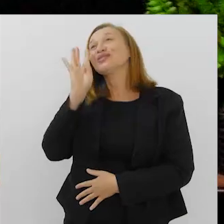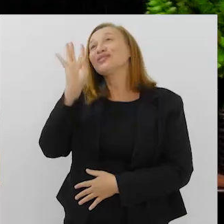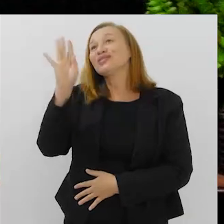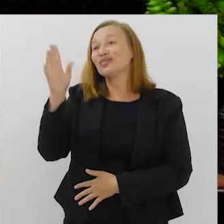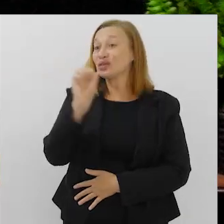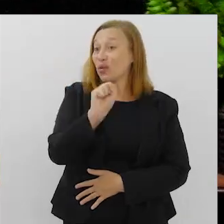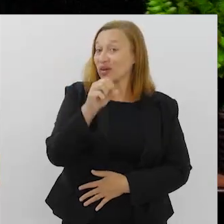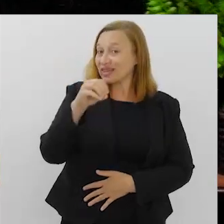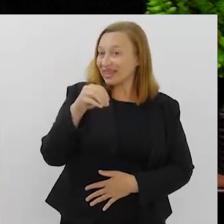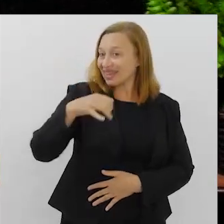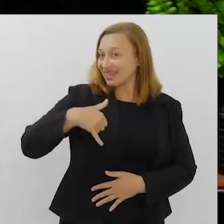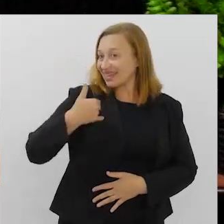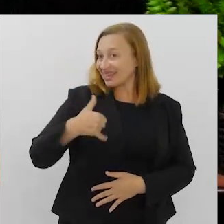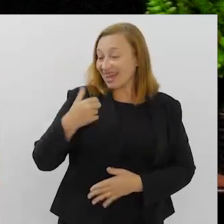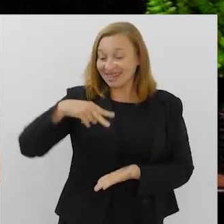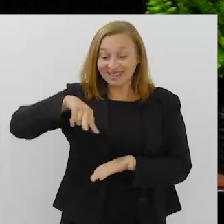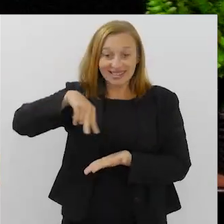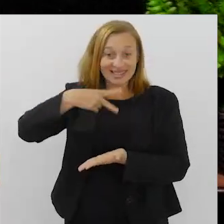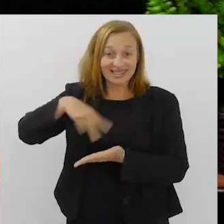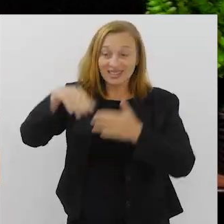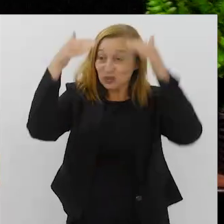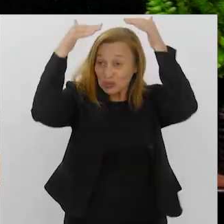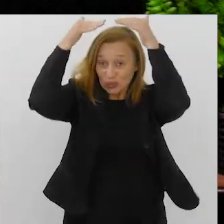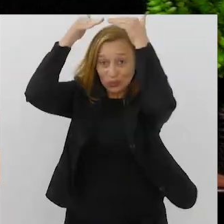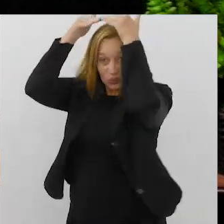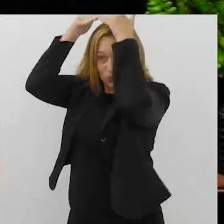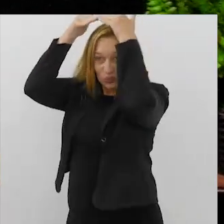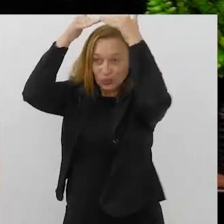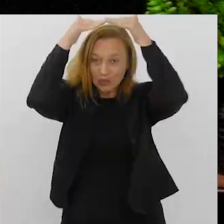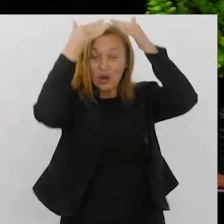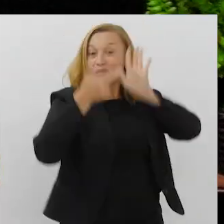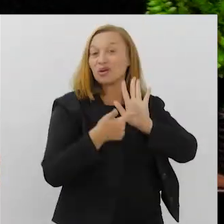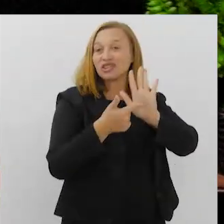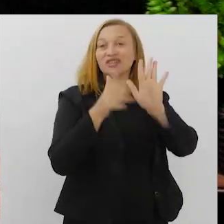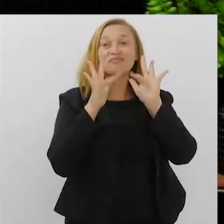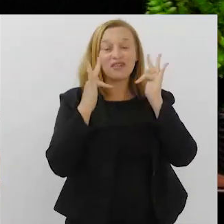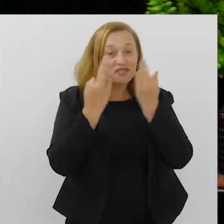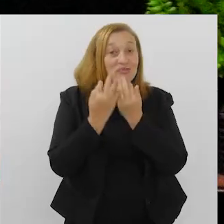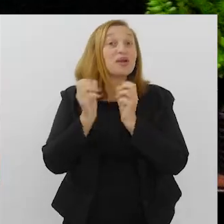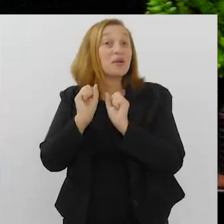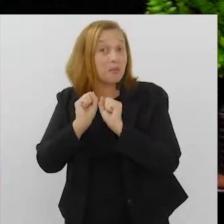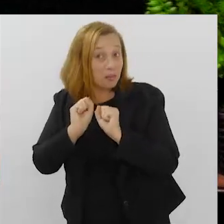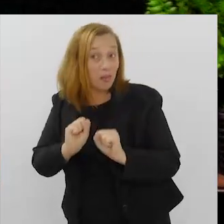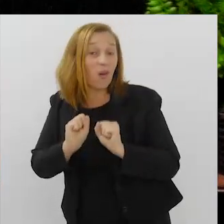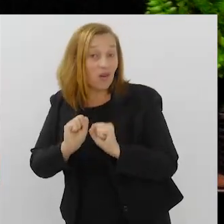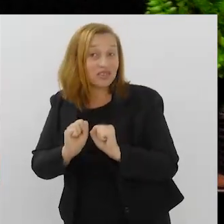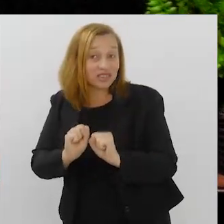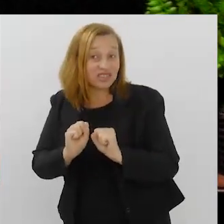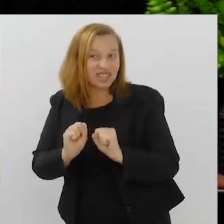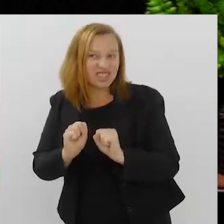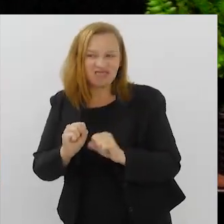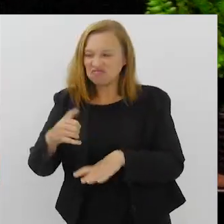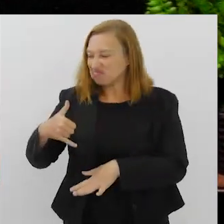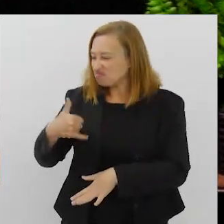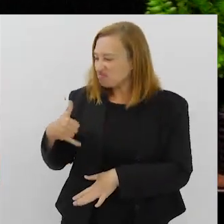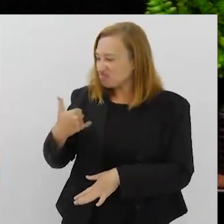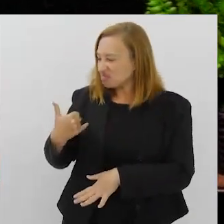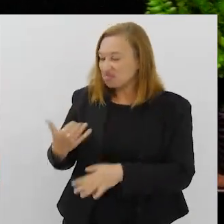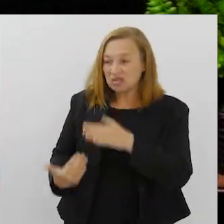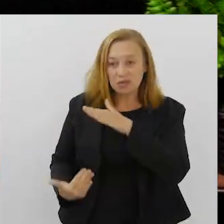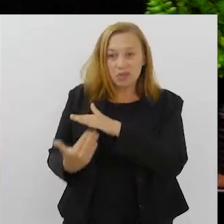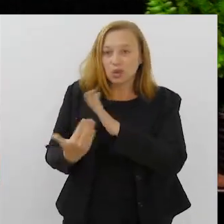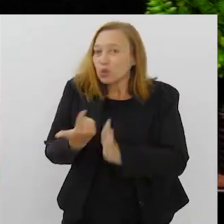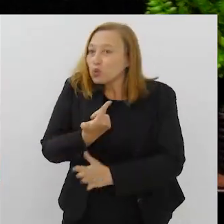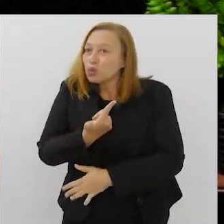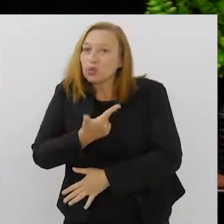sonho, ainda aos 80 anos de idade, né, e mostrando para a família dela como é possível, né,